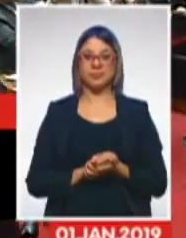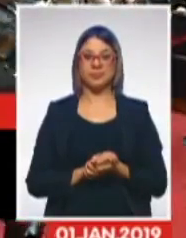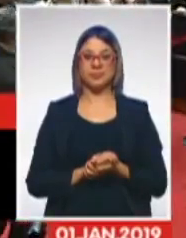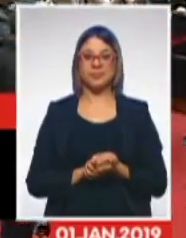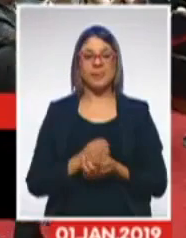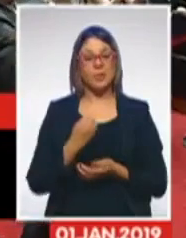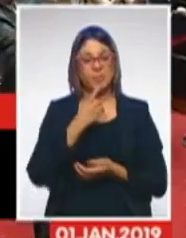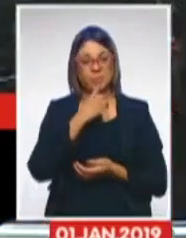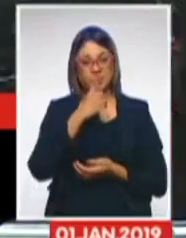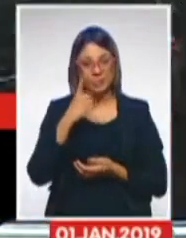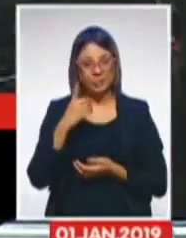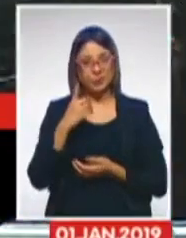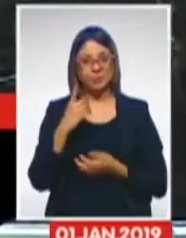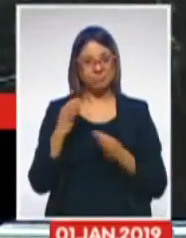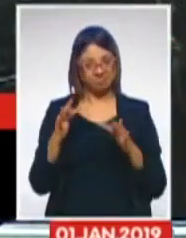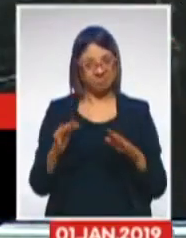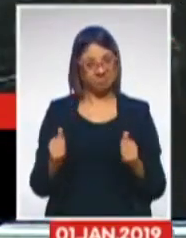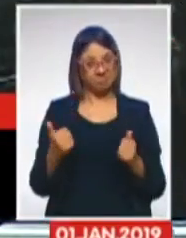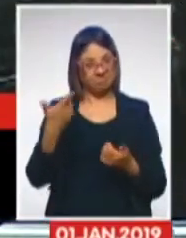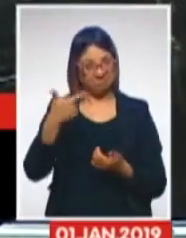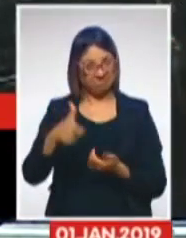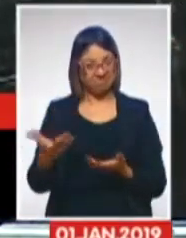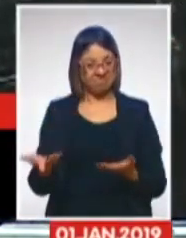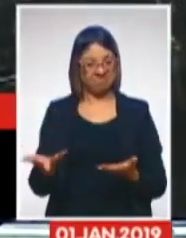Bom dia a todos mais uma vez.